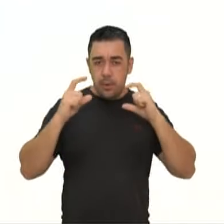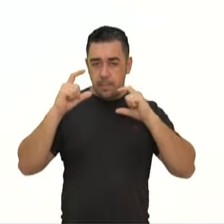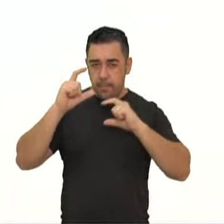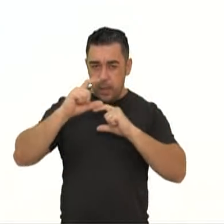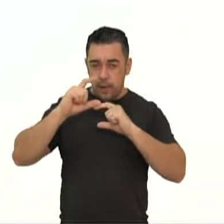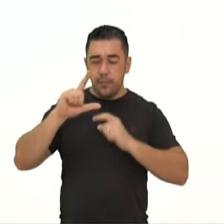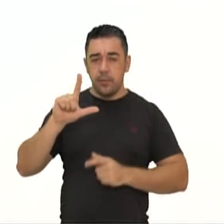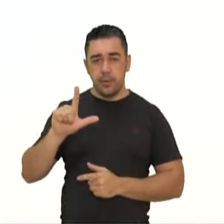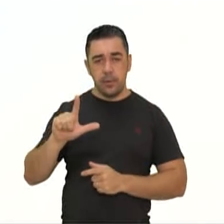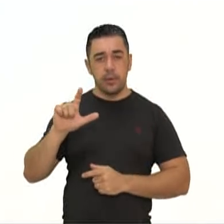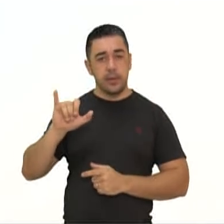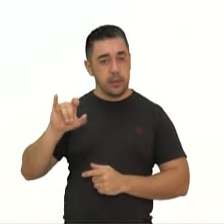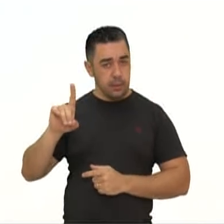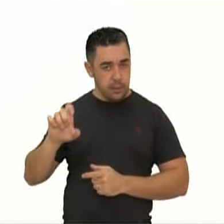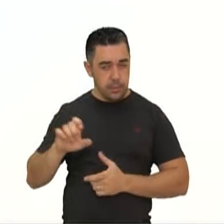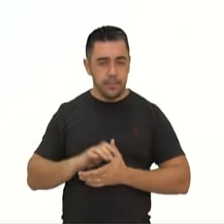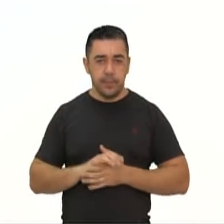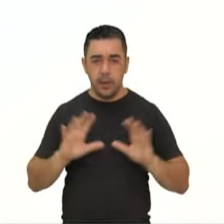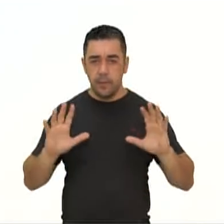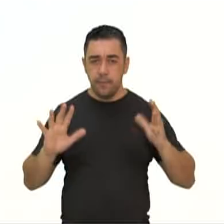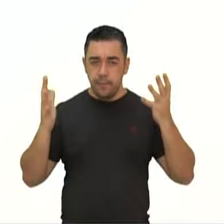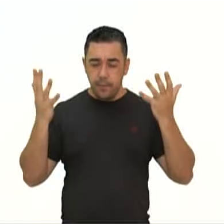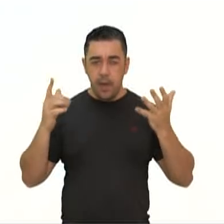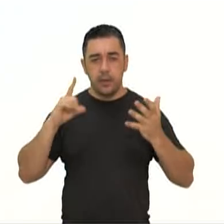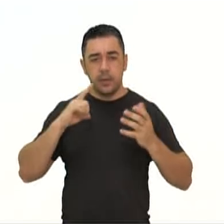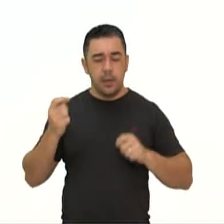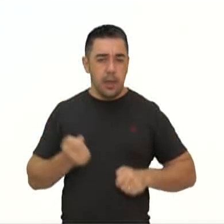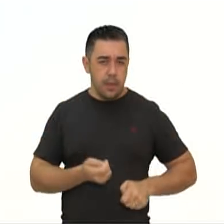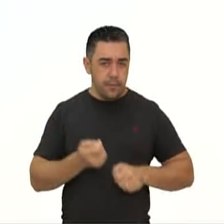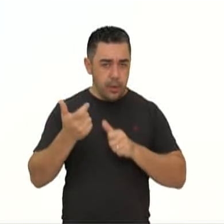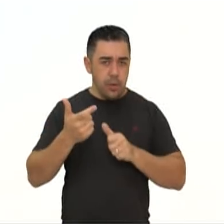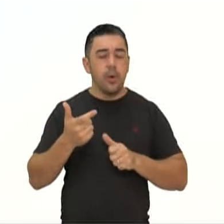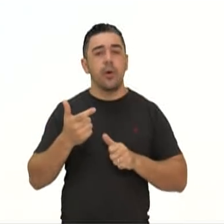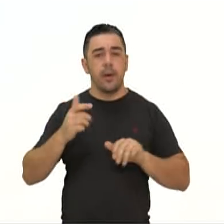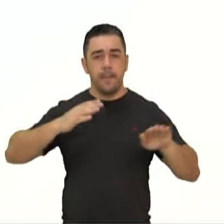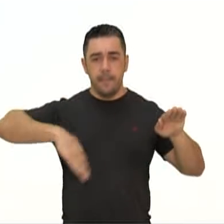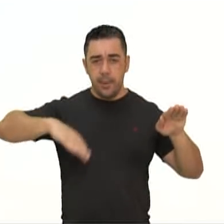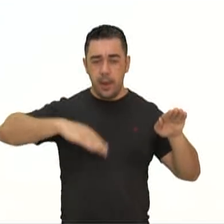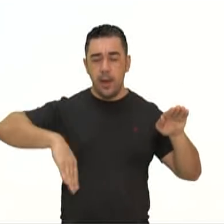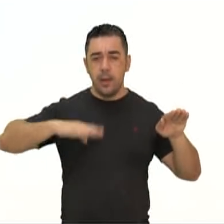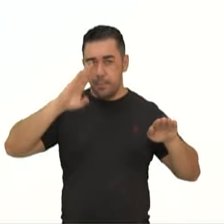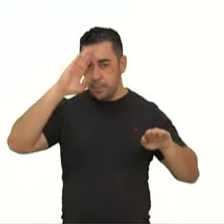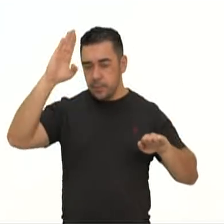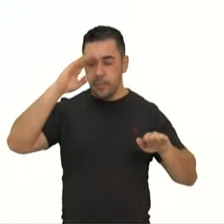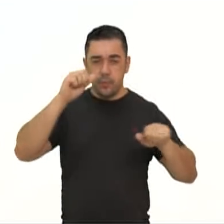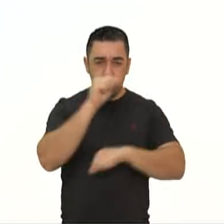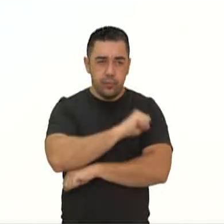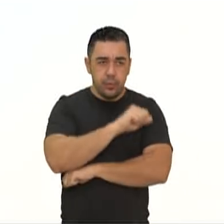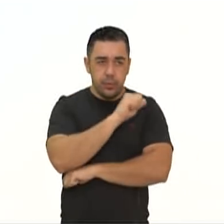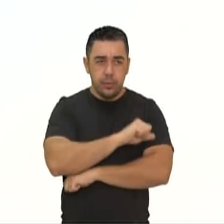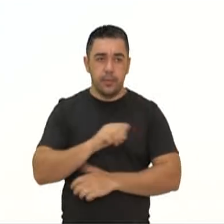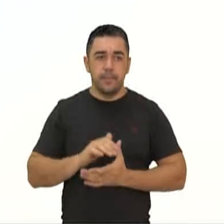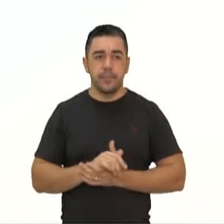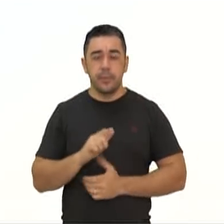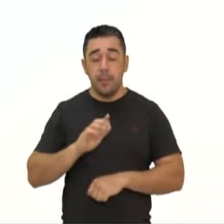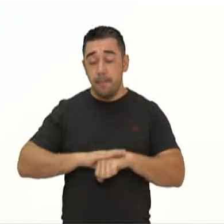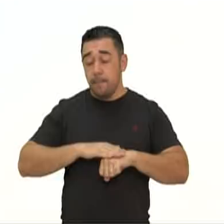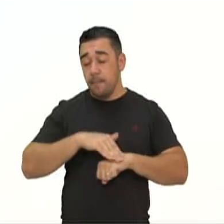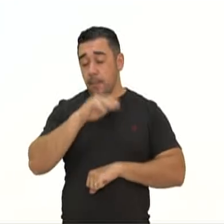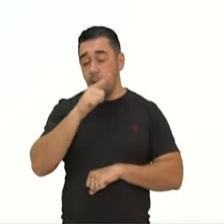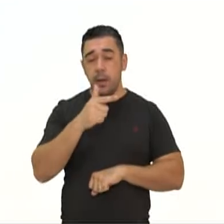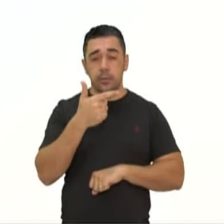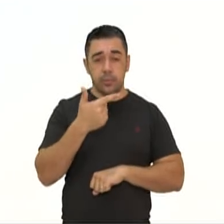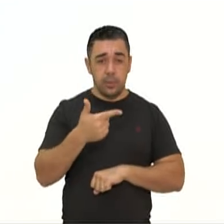lead. A festa de Réveillon na praia de Copacabana deixou mais de 285 toneladas de